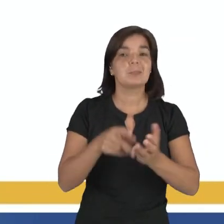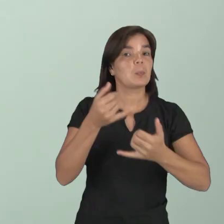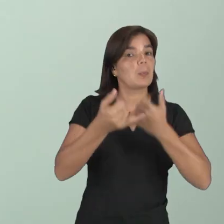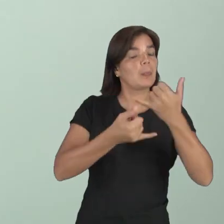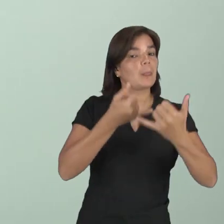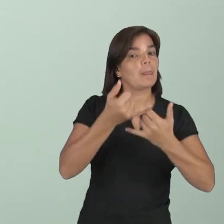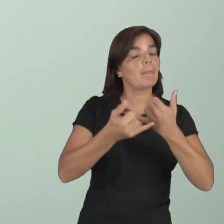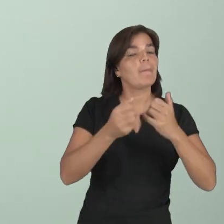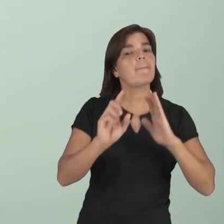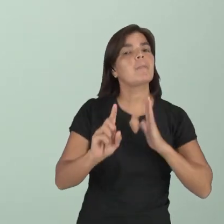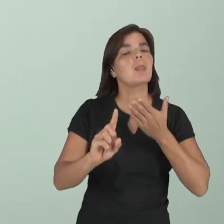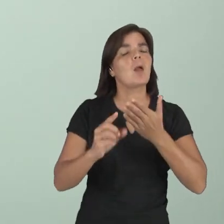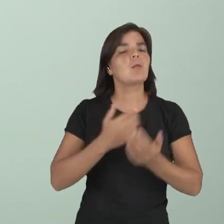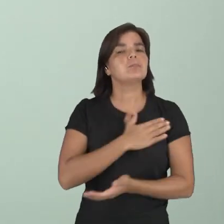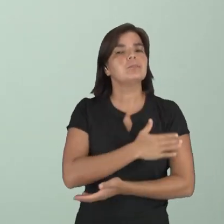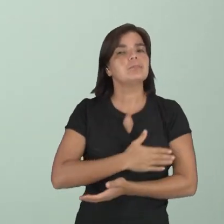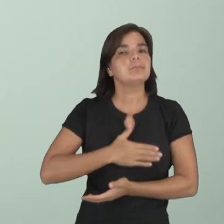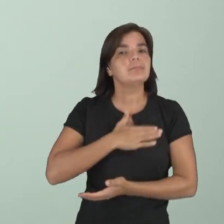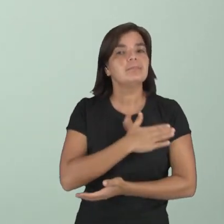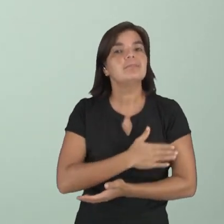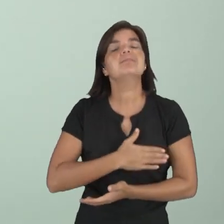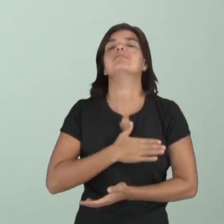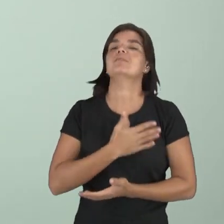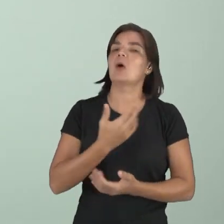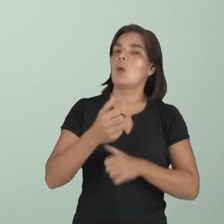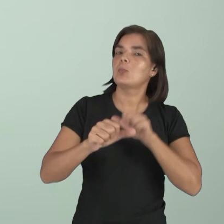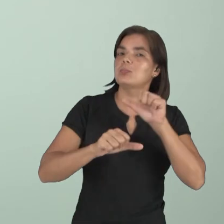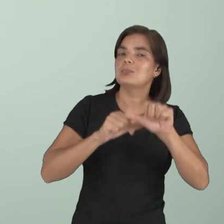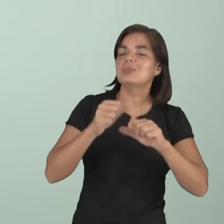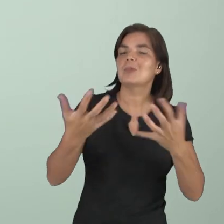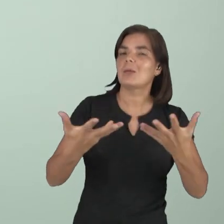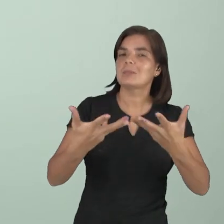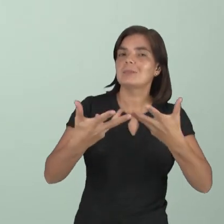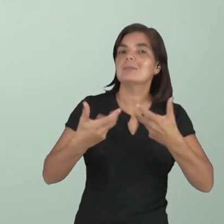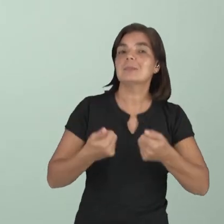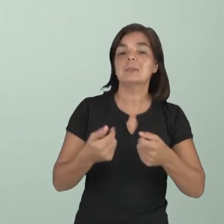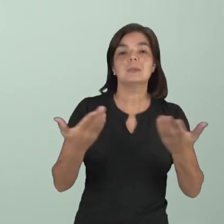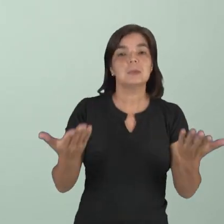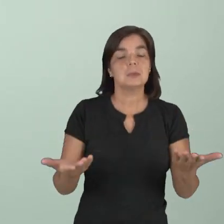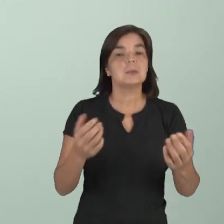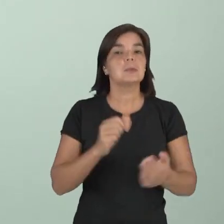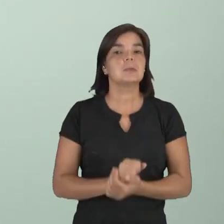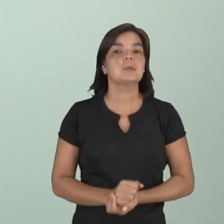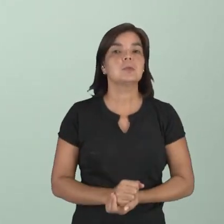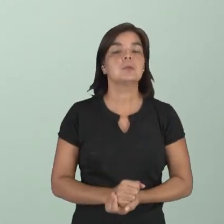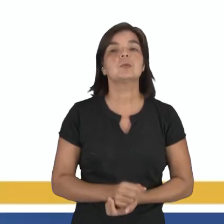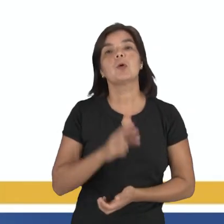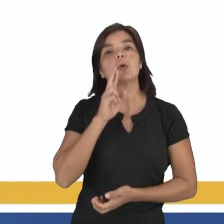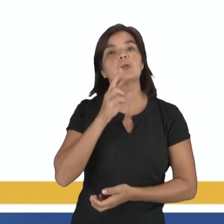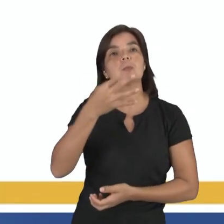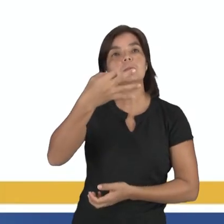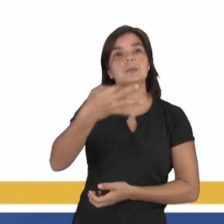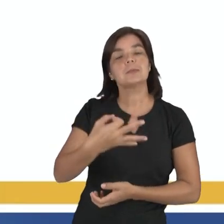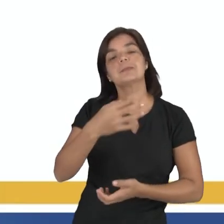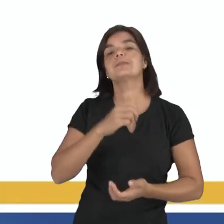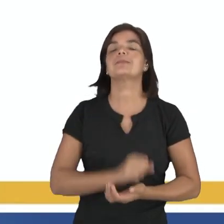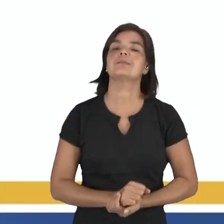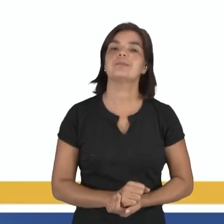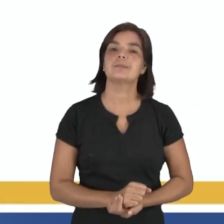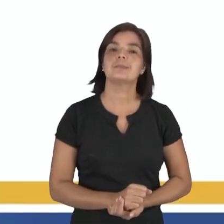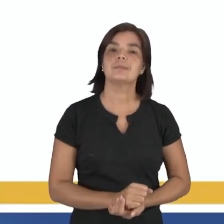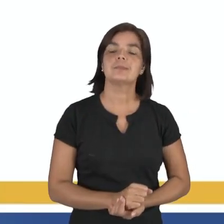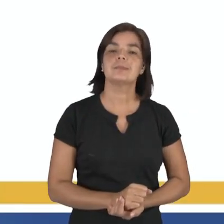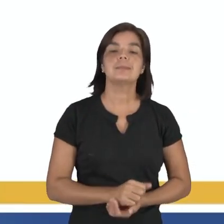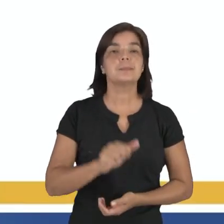jogo está vinculado ao prazer, à recreação, à habilidade. Então, gente, vamos ao nosso gabarito. A nossa letra,